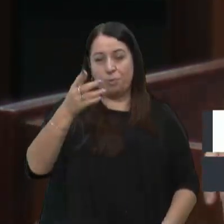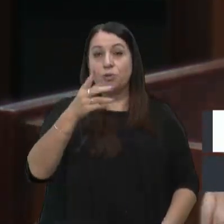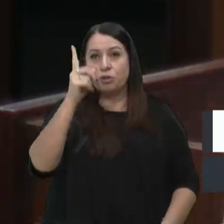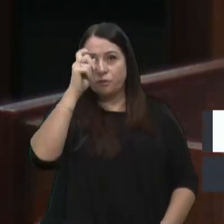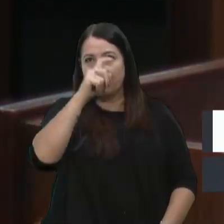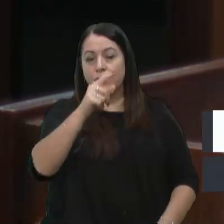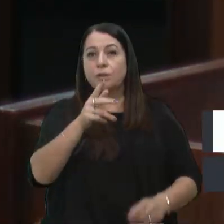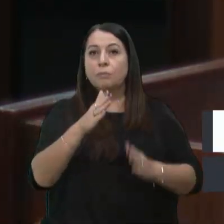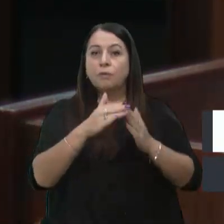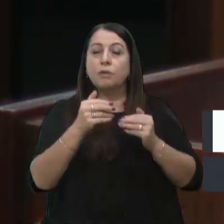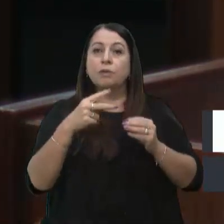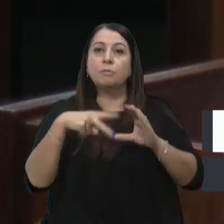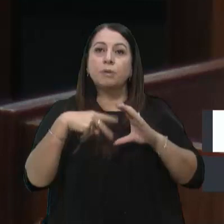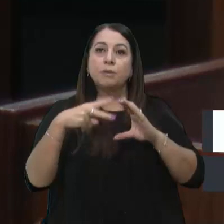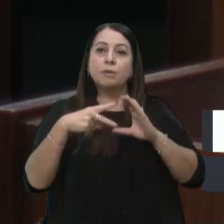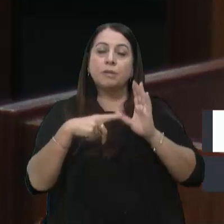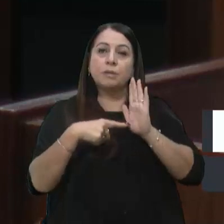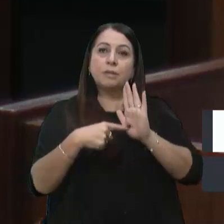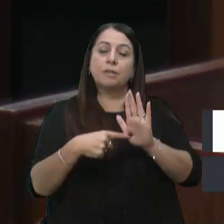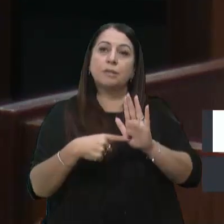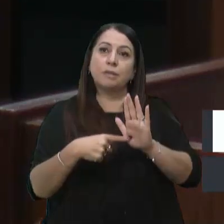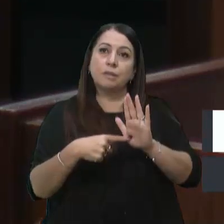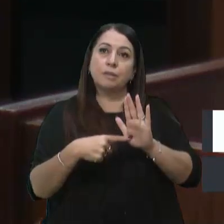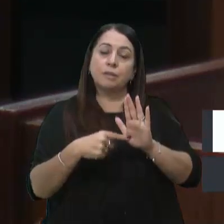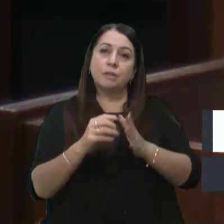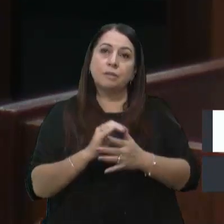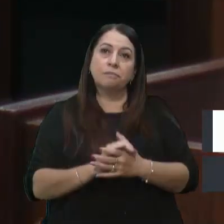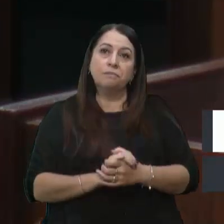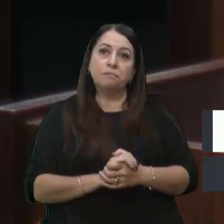eu peço a TV Câmara que mostre